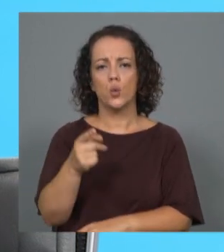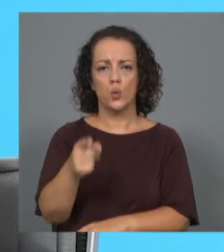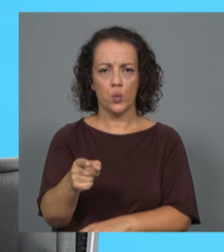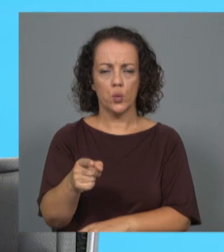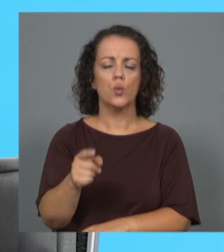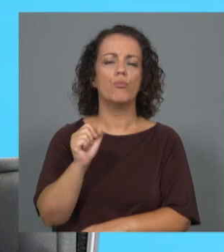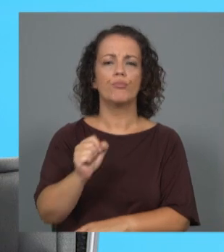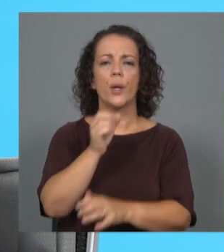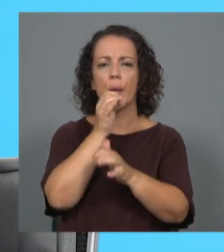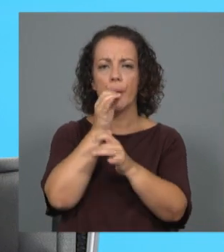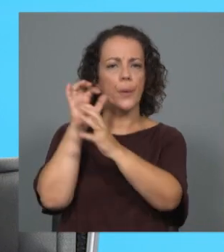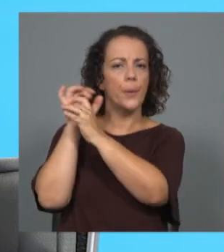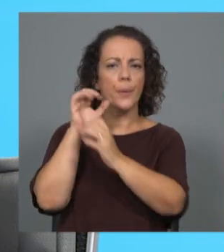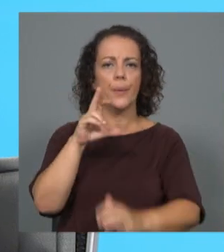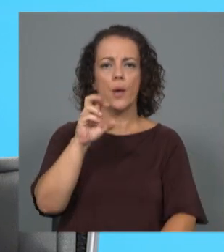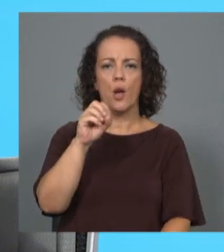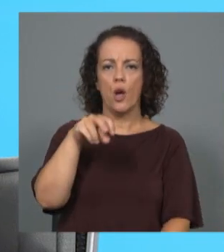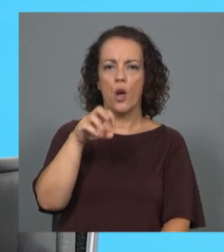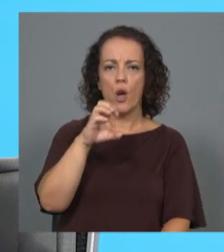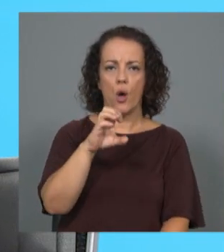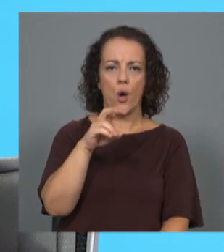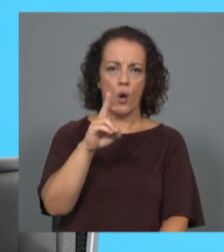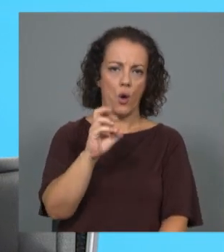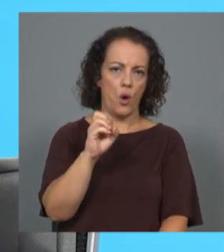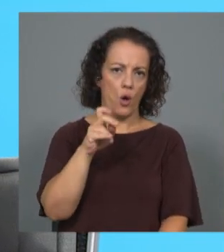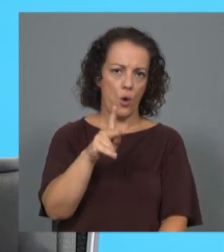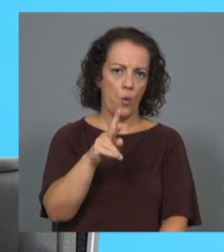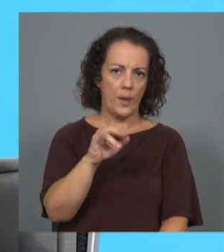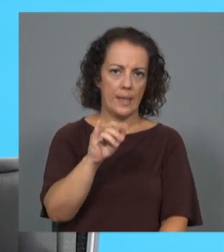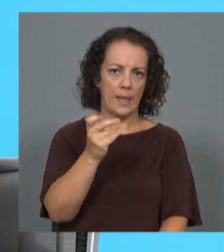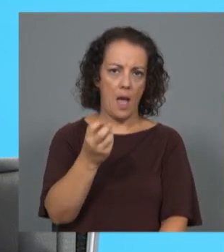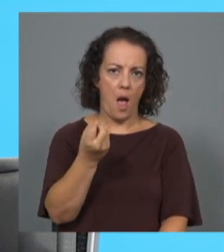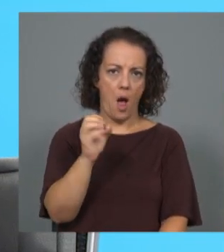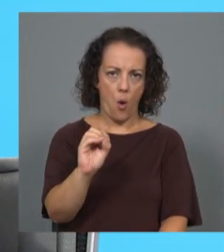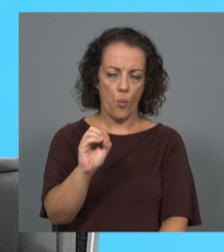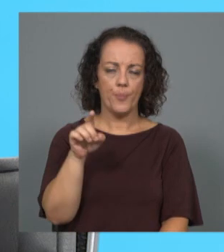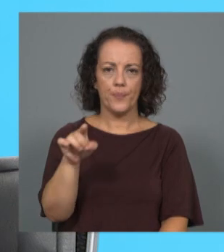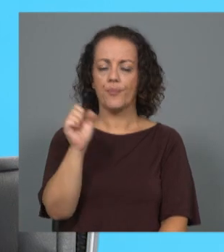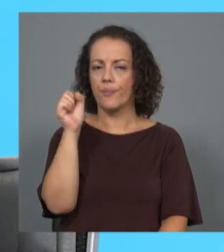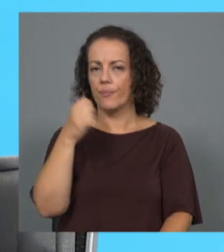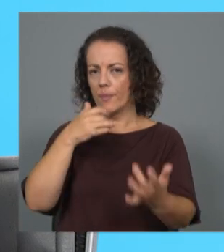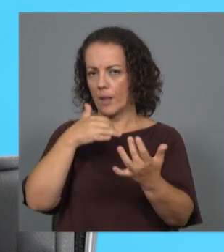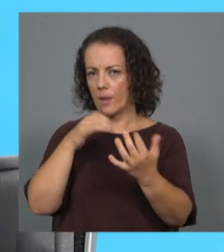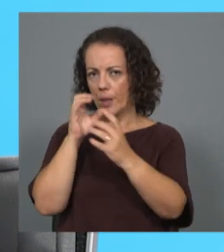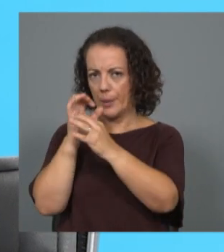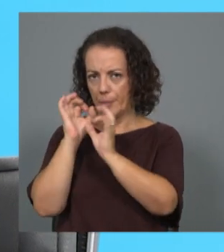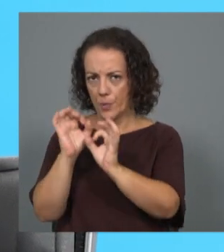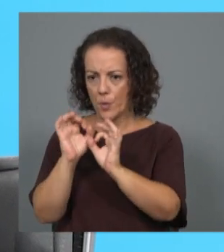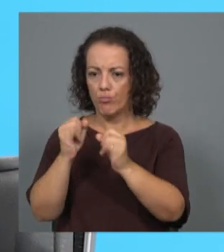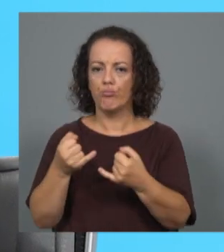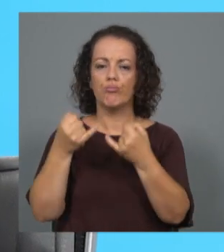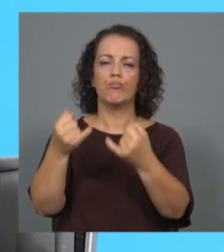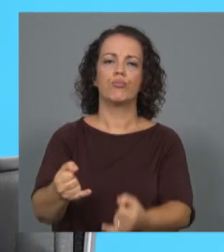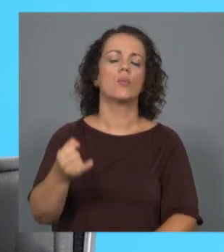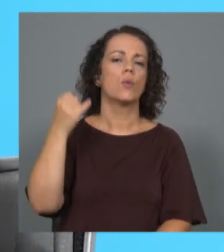com um momento musical, porque a música também faz parte do diálogo. Depois, a Fraternidade e Missão, por Dom José